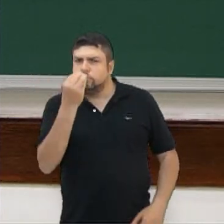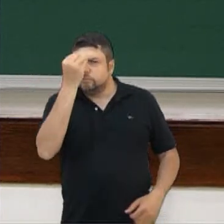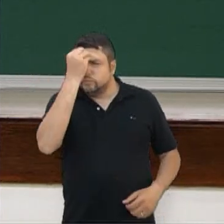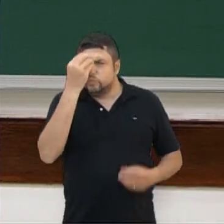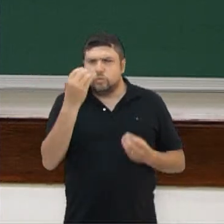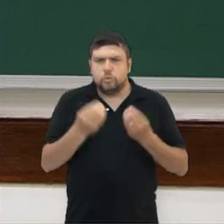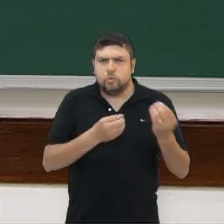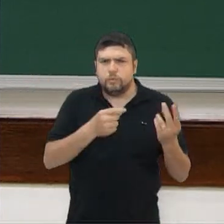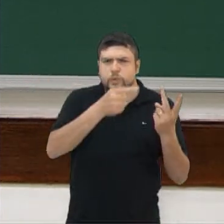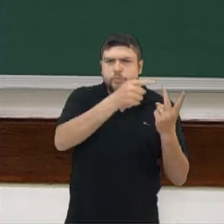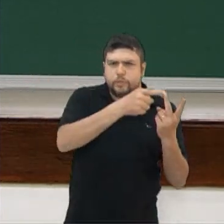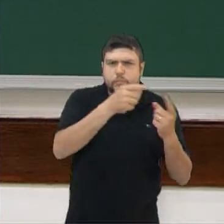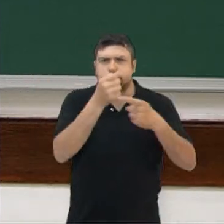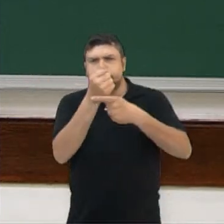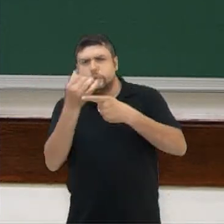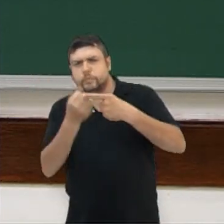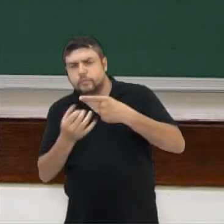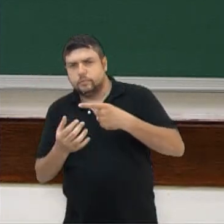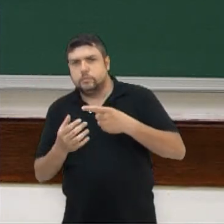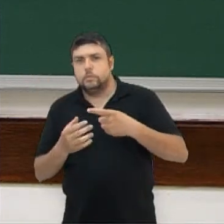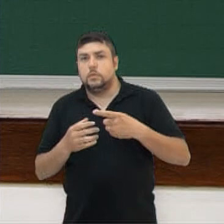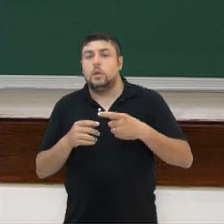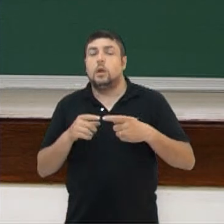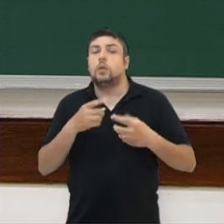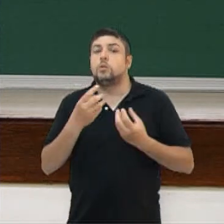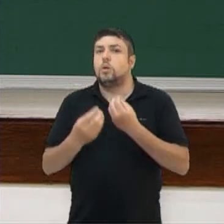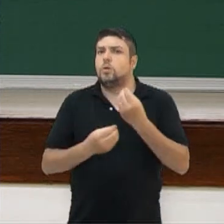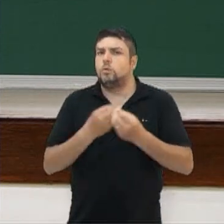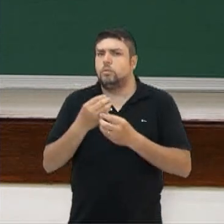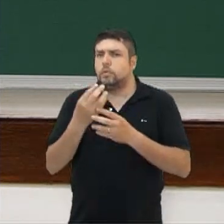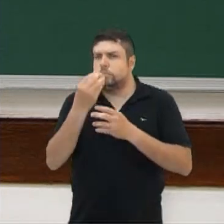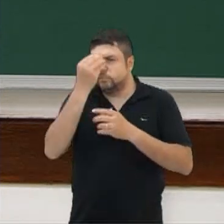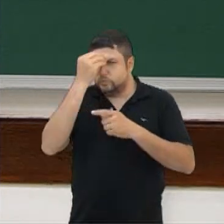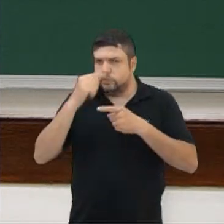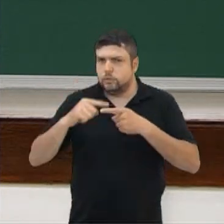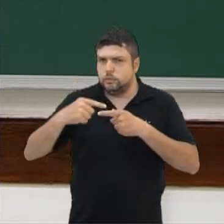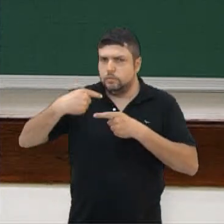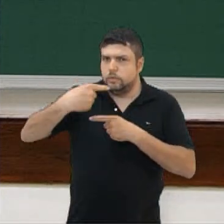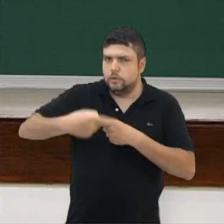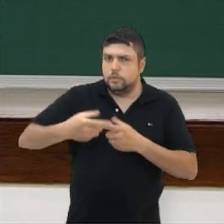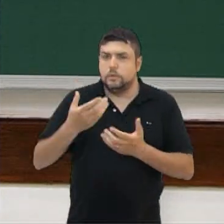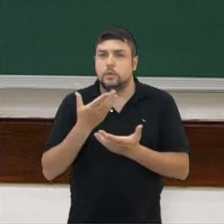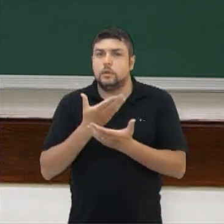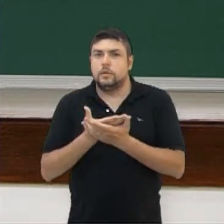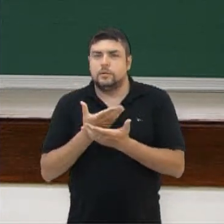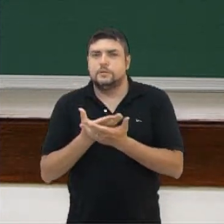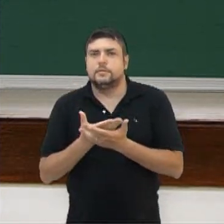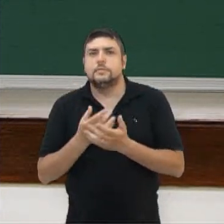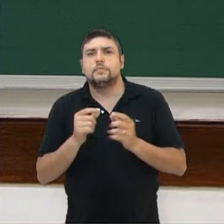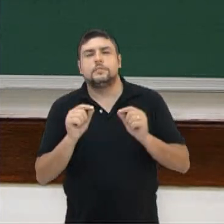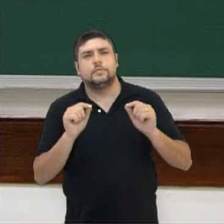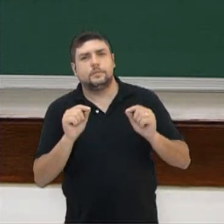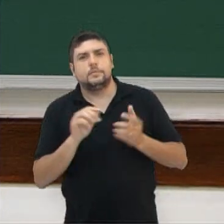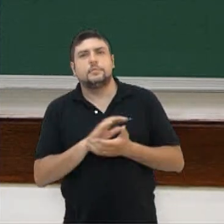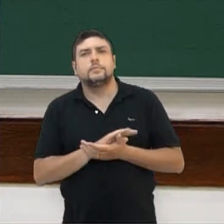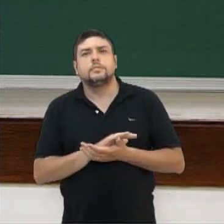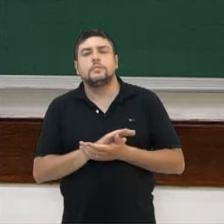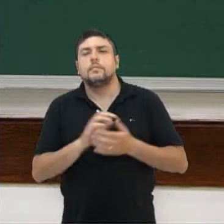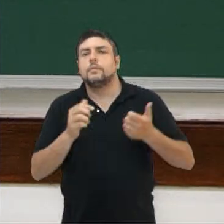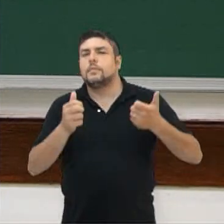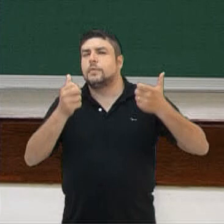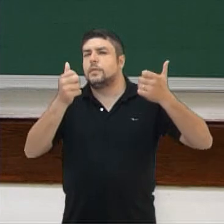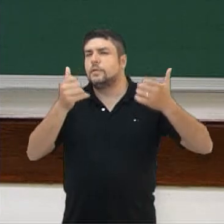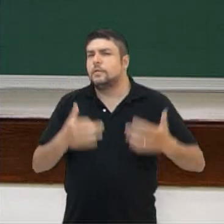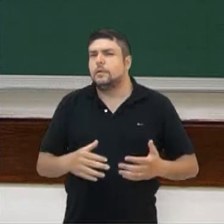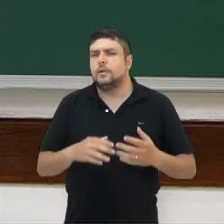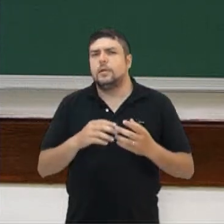expoente racional. Isso vai te ajudar e muito na próxima aula, por exemplo, onde nós vamos falar sobre